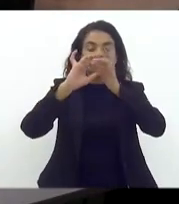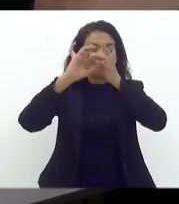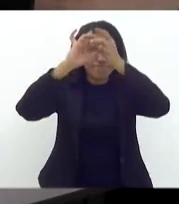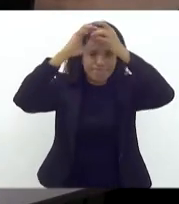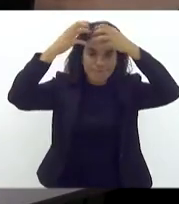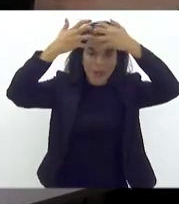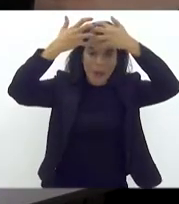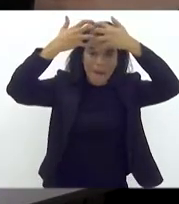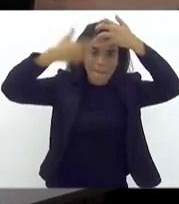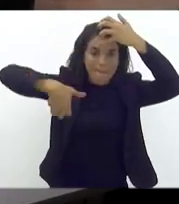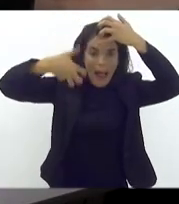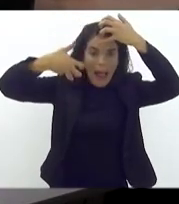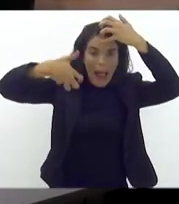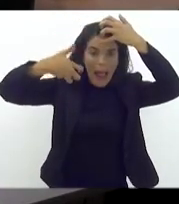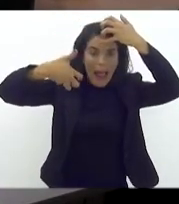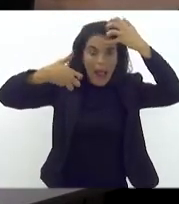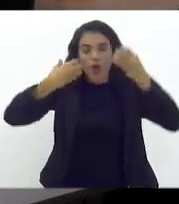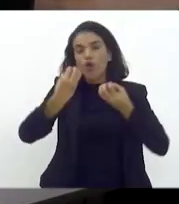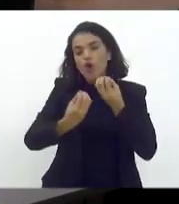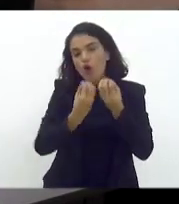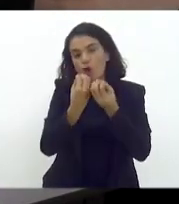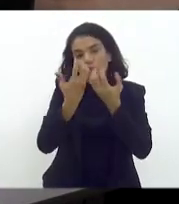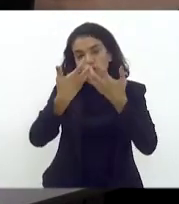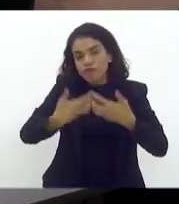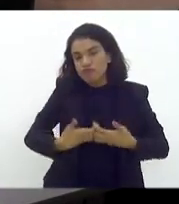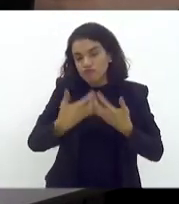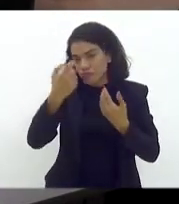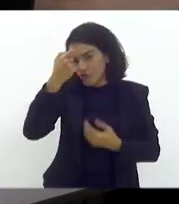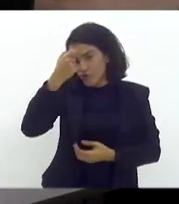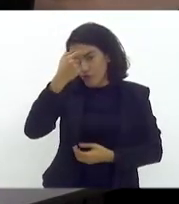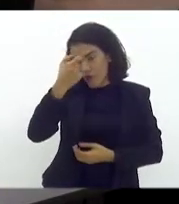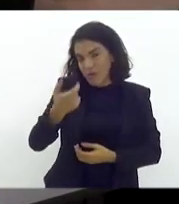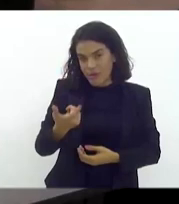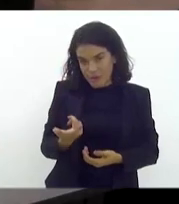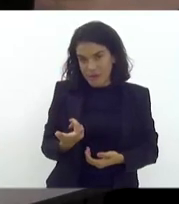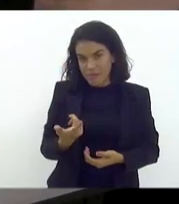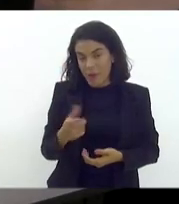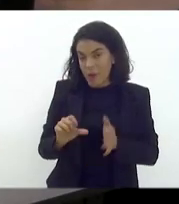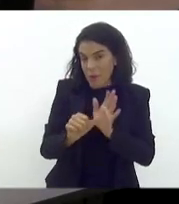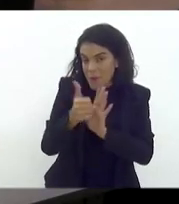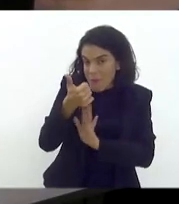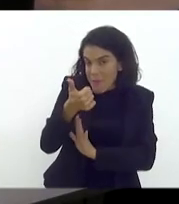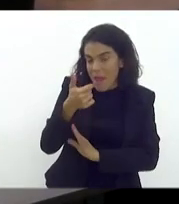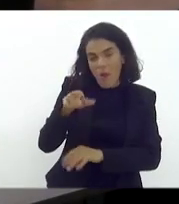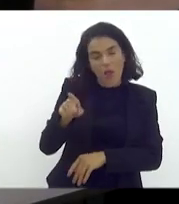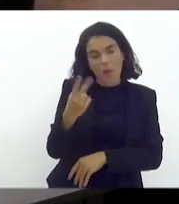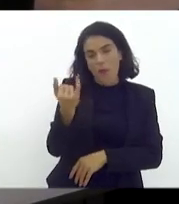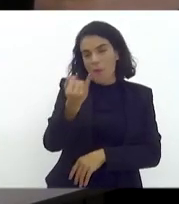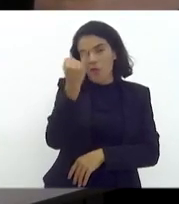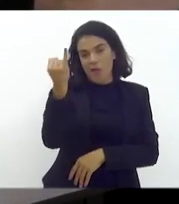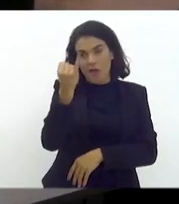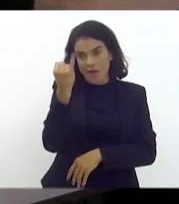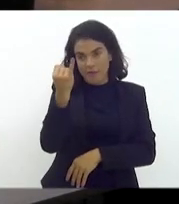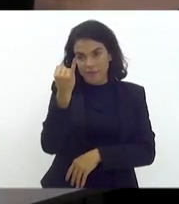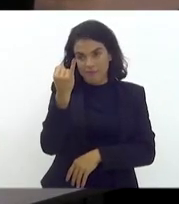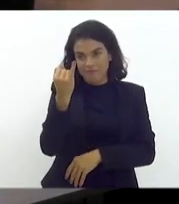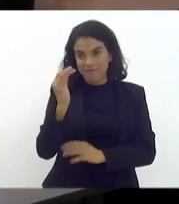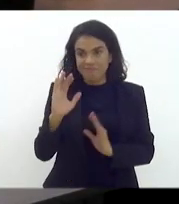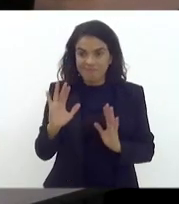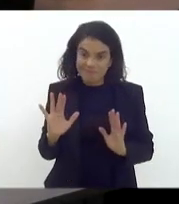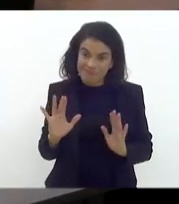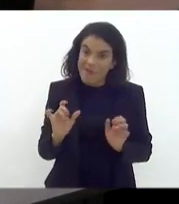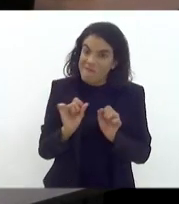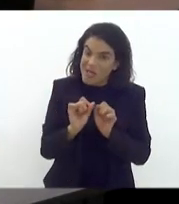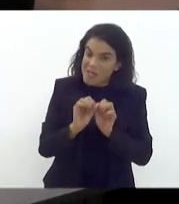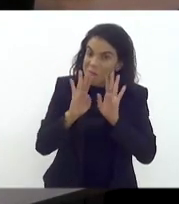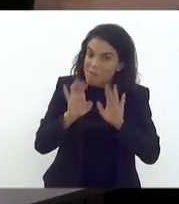de comer que a memória humana funciona primeiro reconhecimento é o que vale Vamos fazer ele bem e